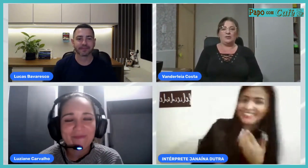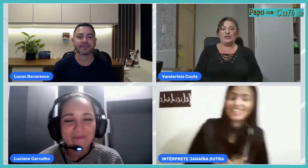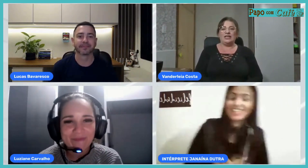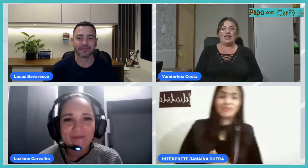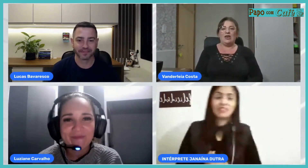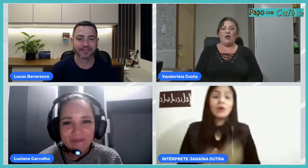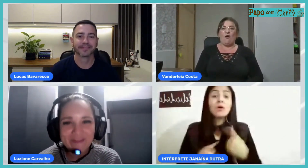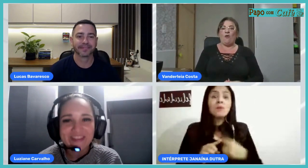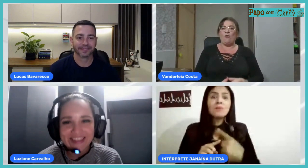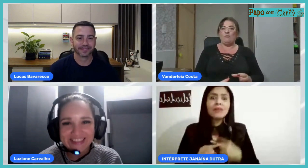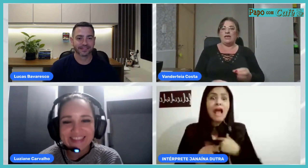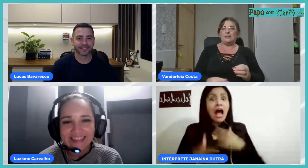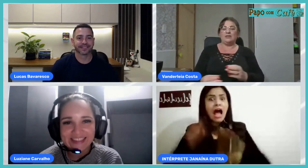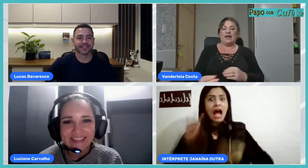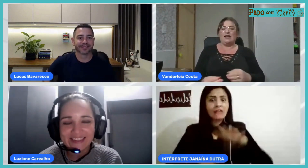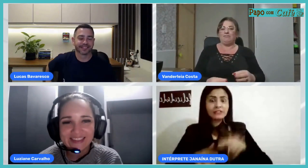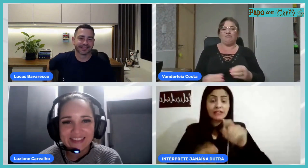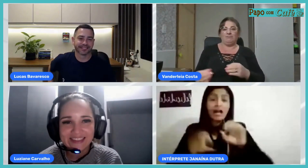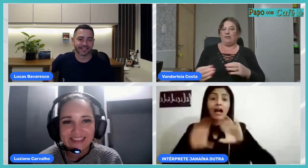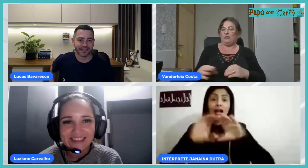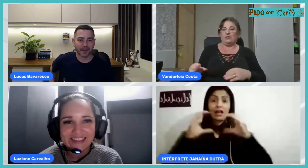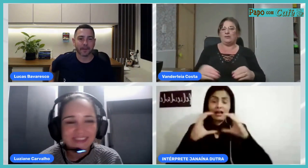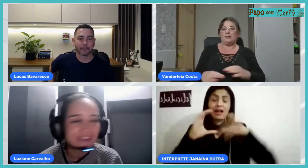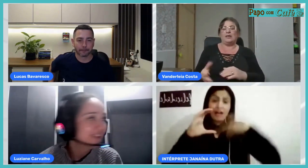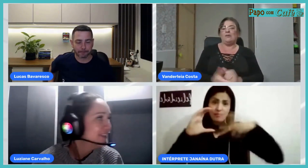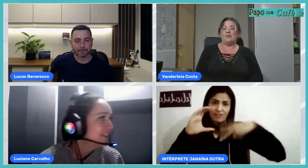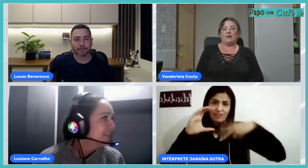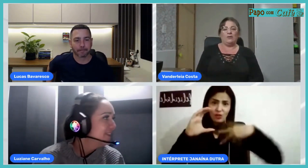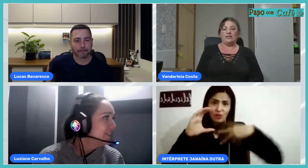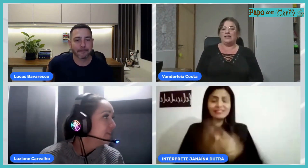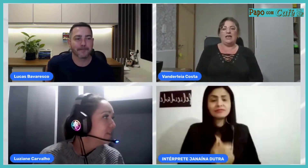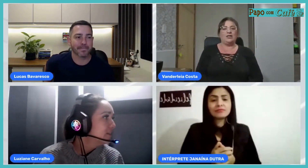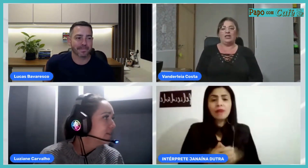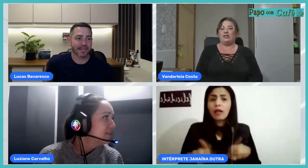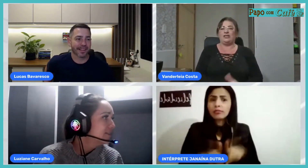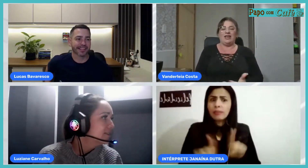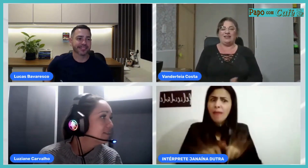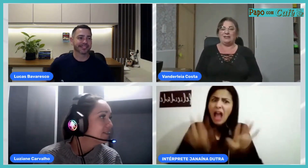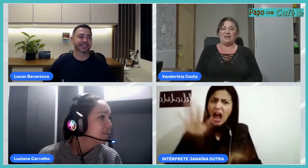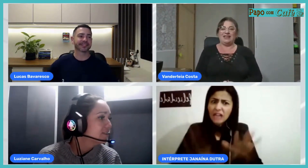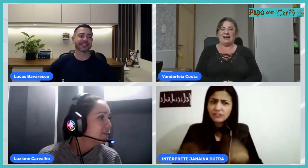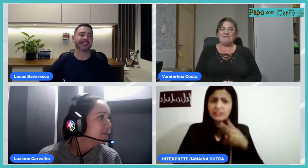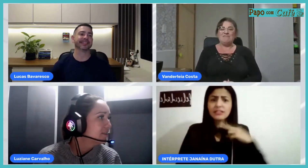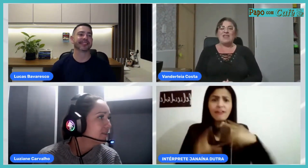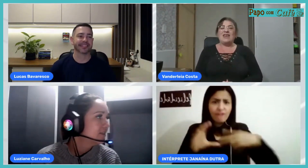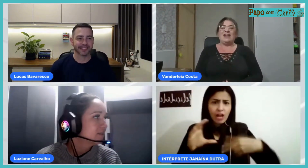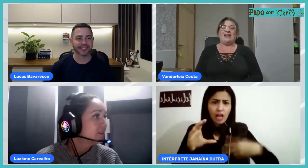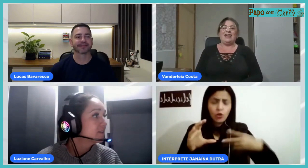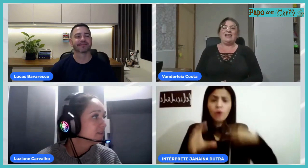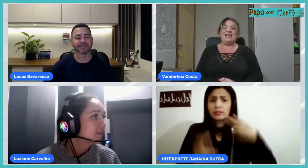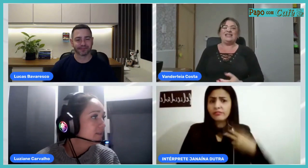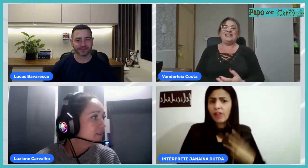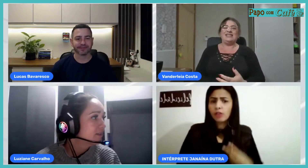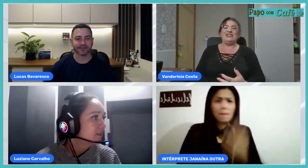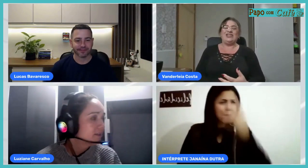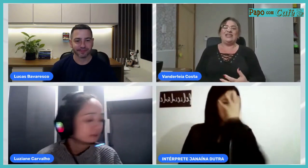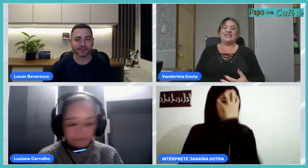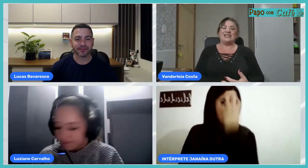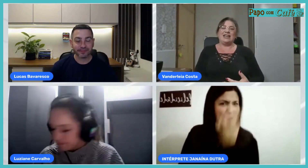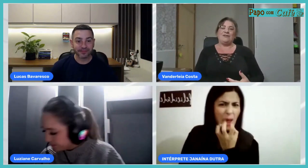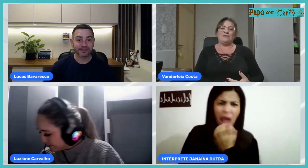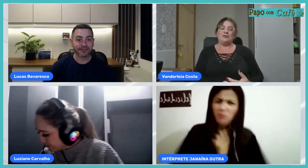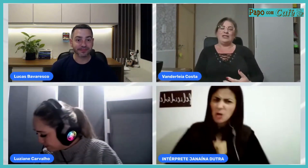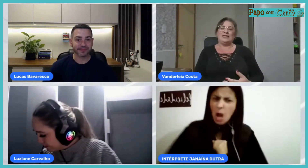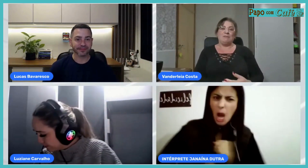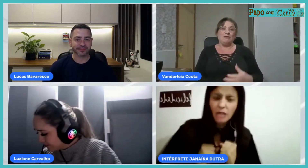se possui, né? Ou mesmo dá alguma discussão, alguma coisa, e a gente tem que interpretar. Né? E esses